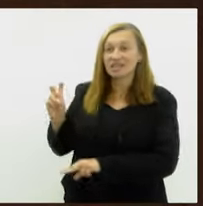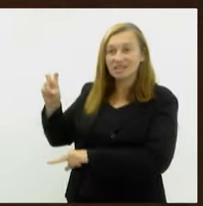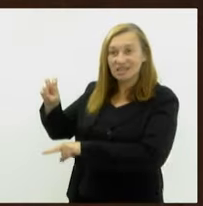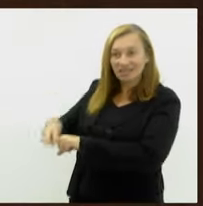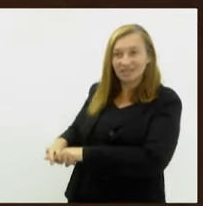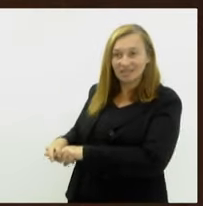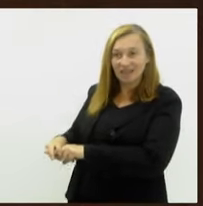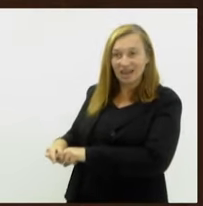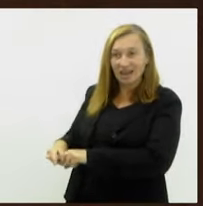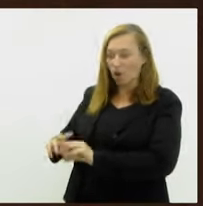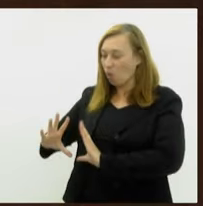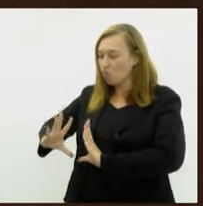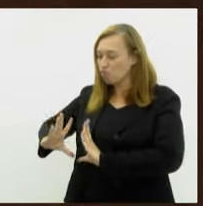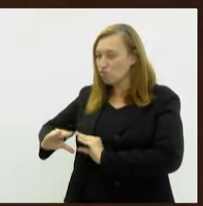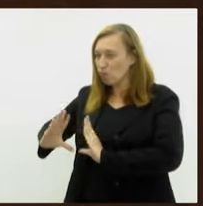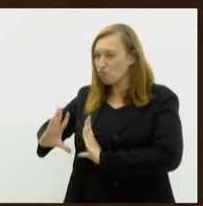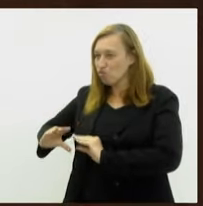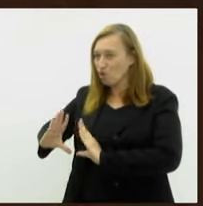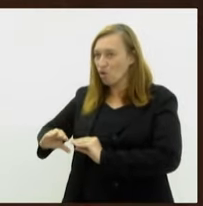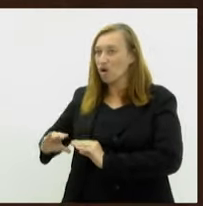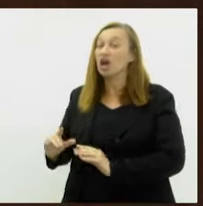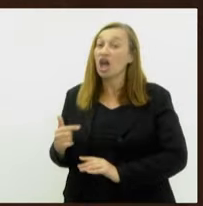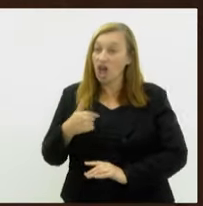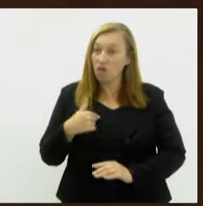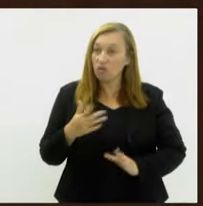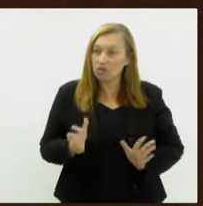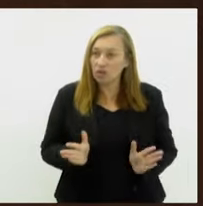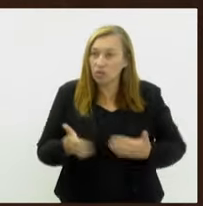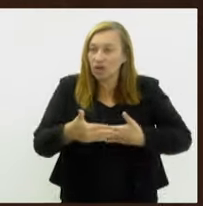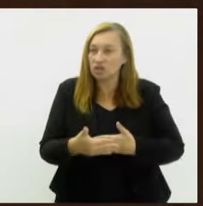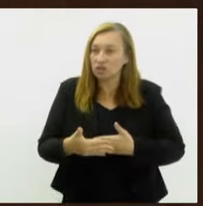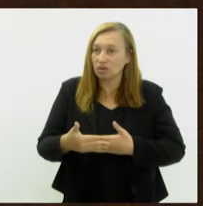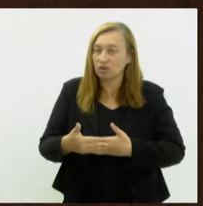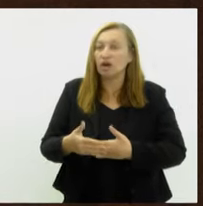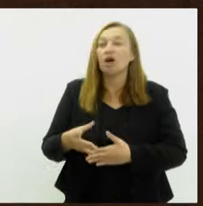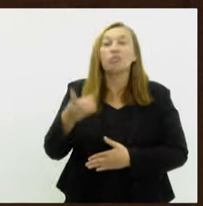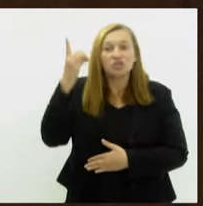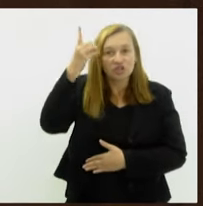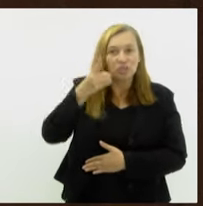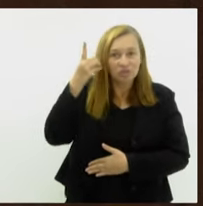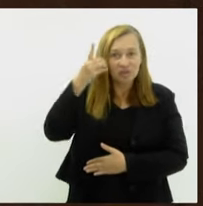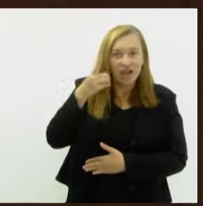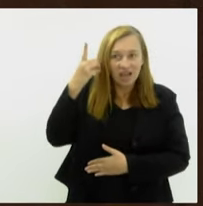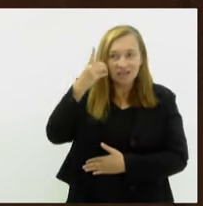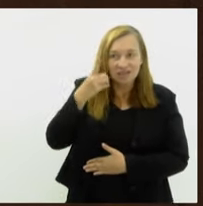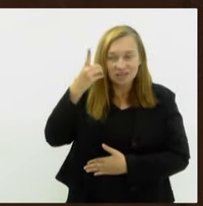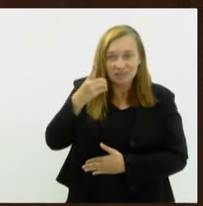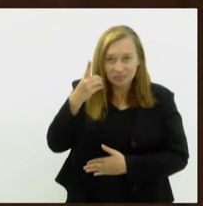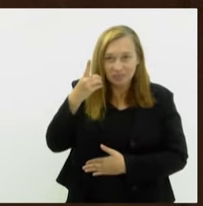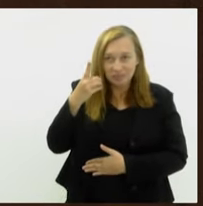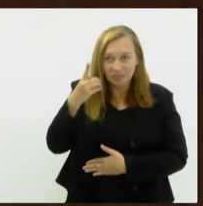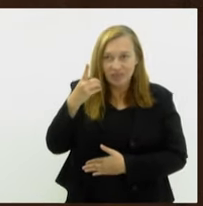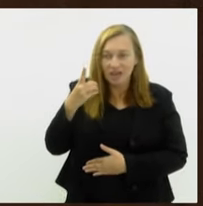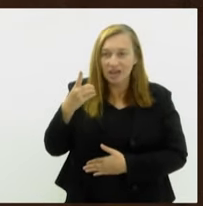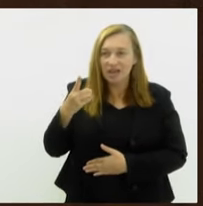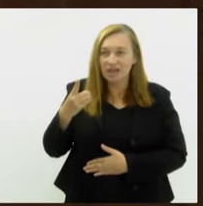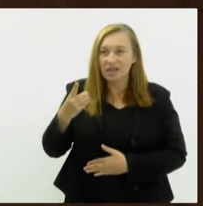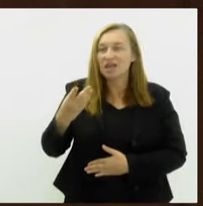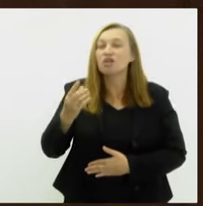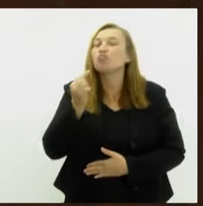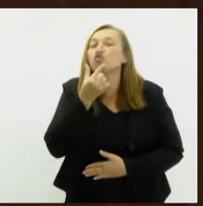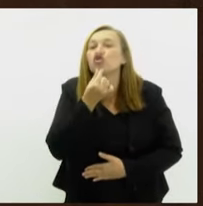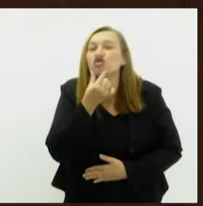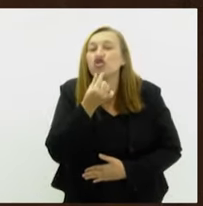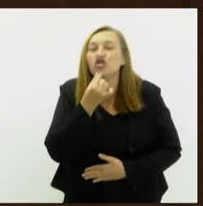cadeirinha acolchoada. Eu vou trazer um caixote para os deputados que vêm apaniguados do prefeito, os lacaios do